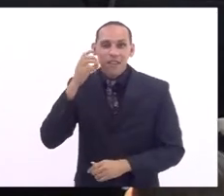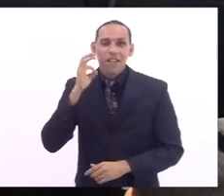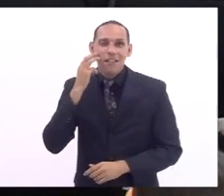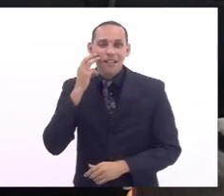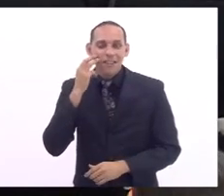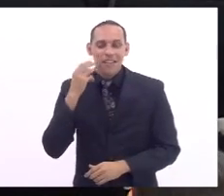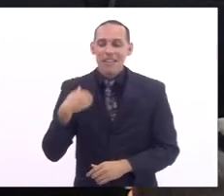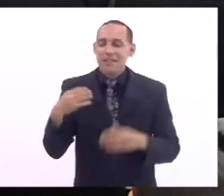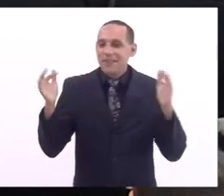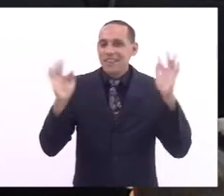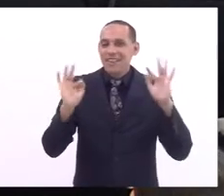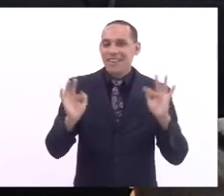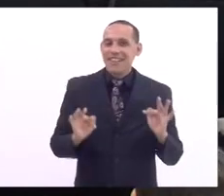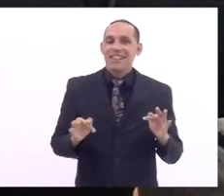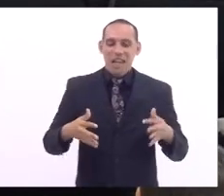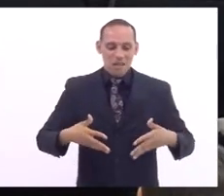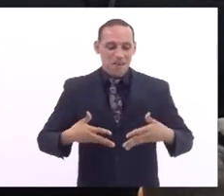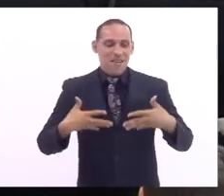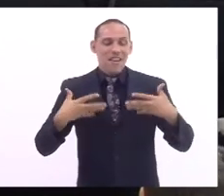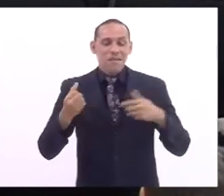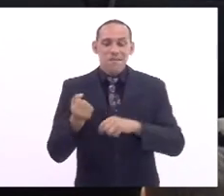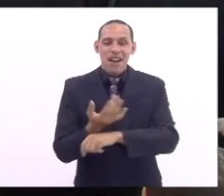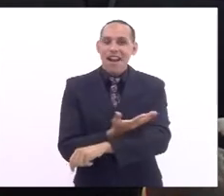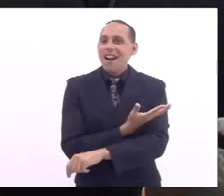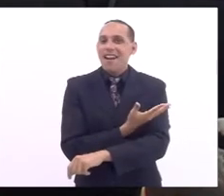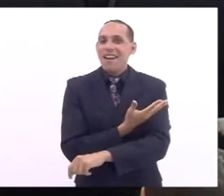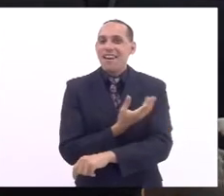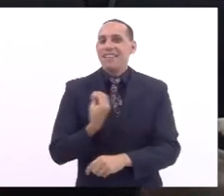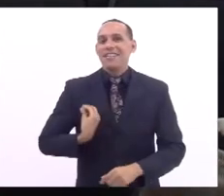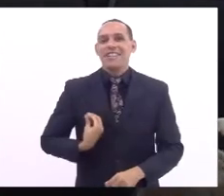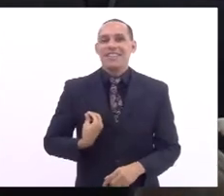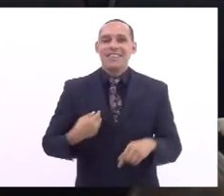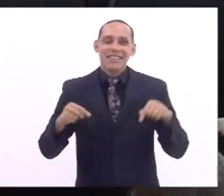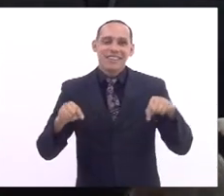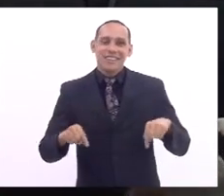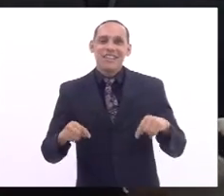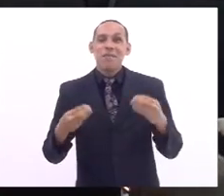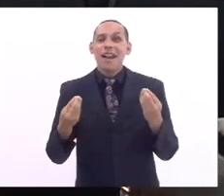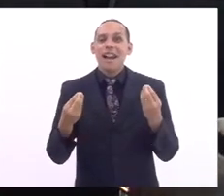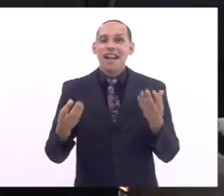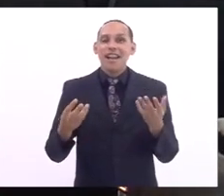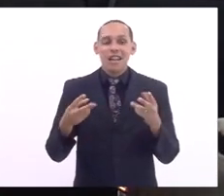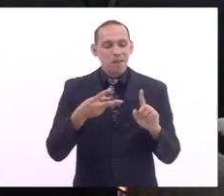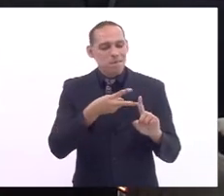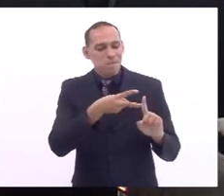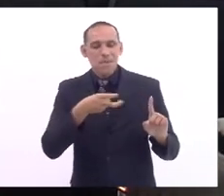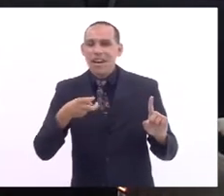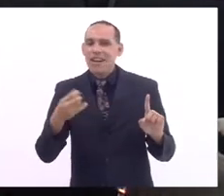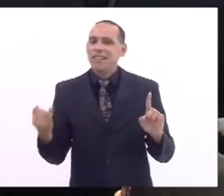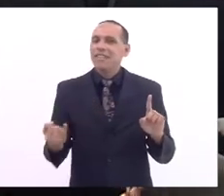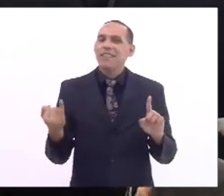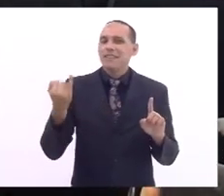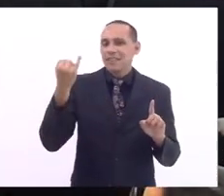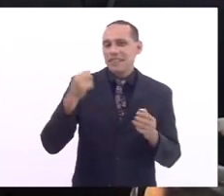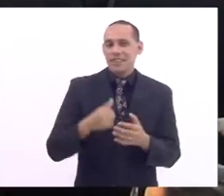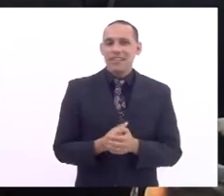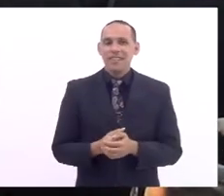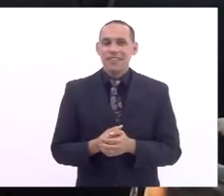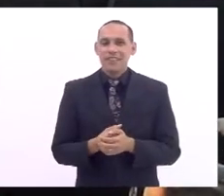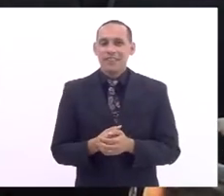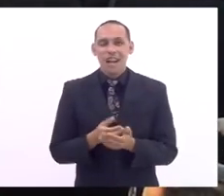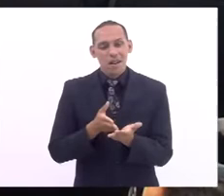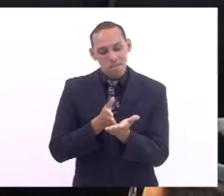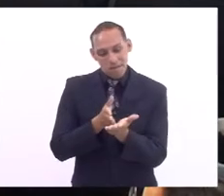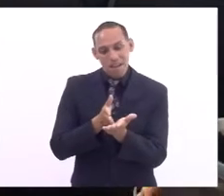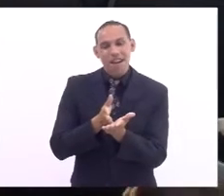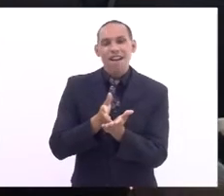dizendo que eu tô muito feliz e honrado e emocionada está aqui hoje para Celebrar Esse reconhecimento tão importante da